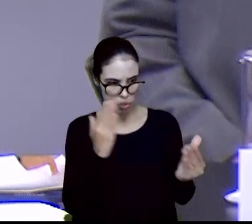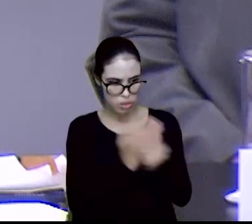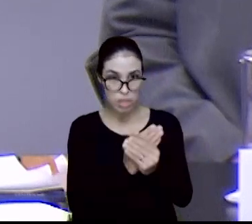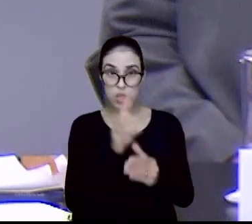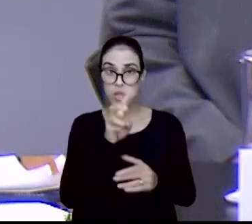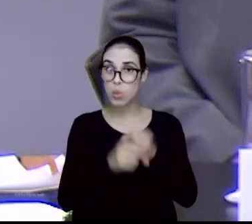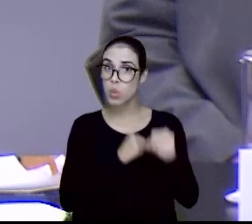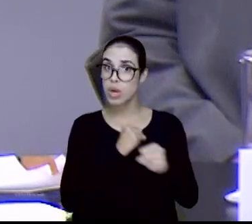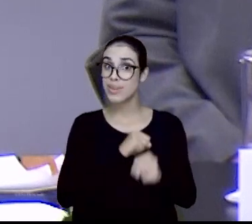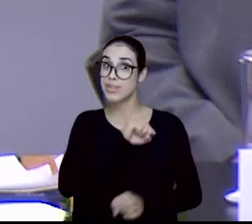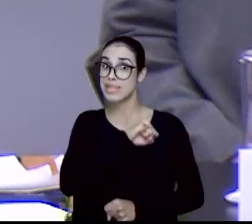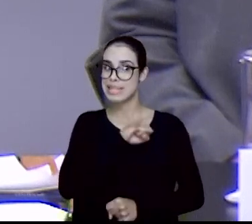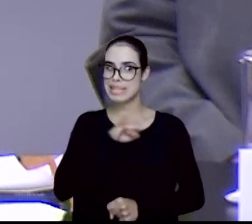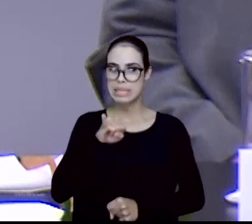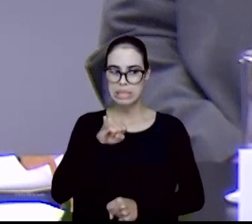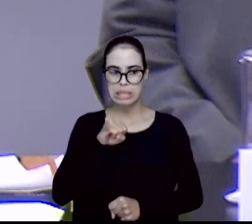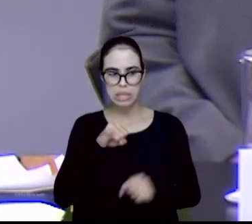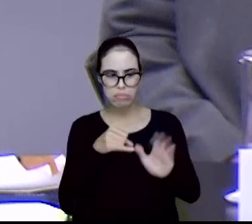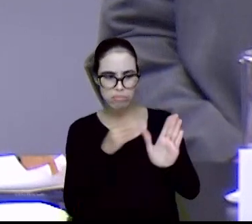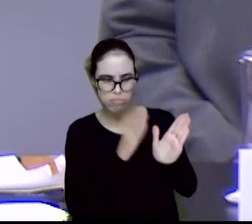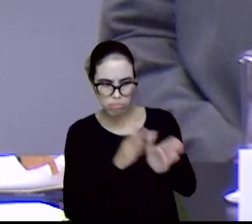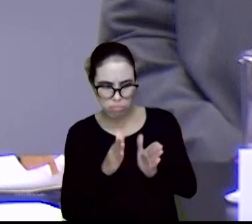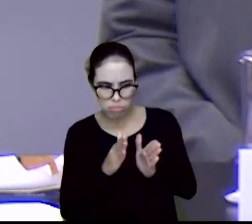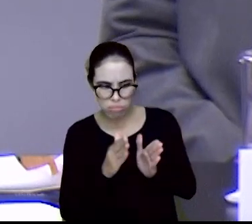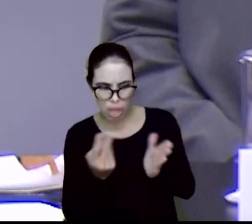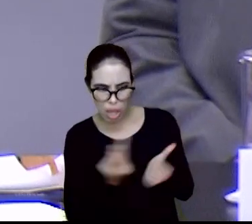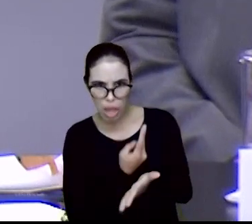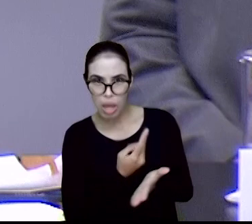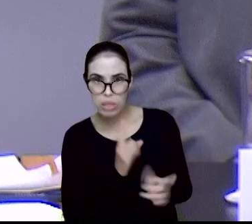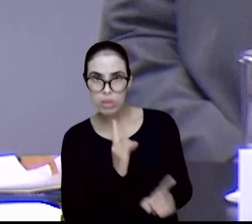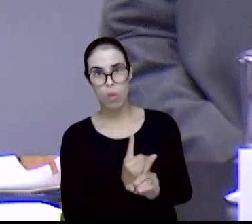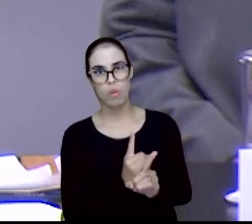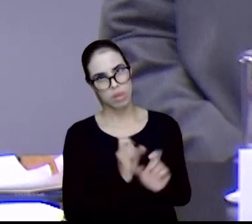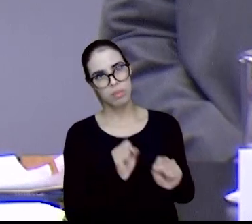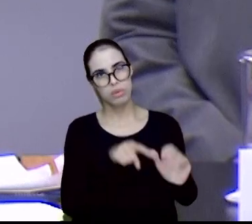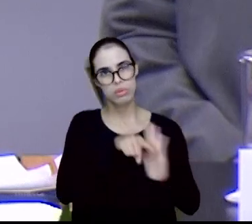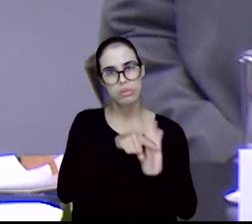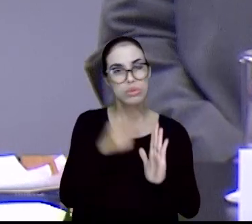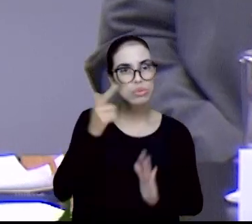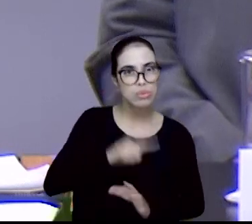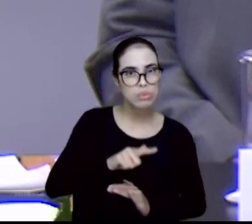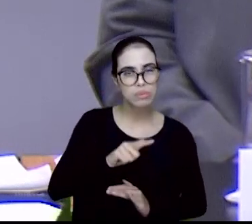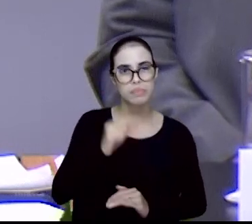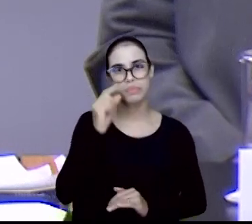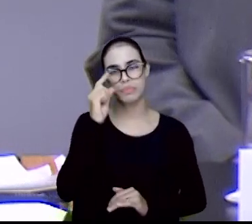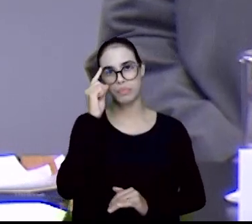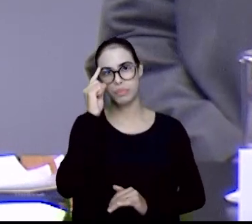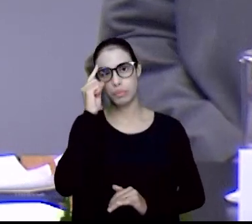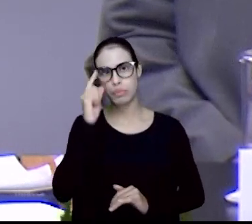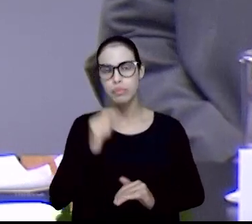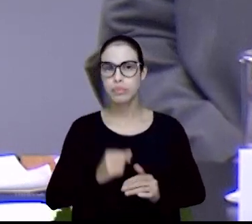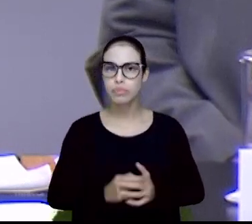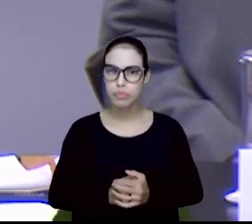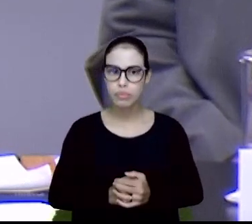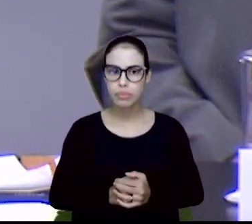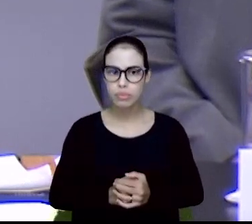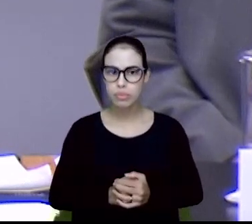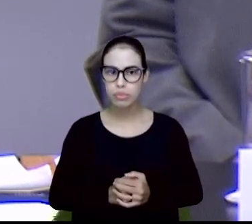ocorrência de improbidade. Essa era a proposta do ministro Teori. E aí eu